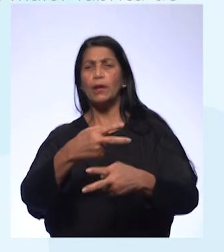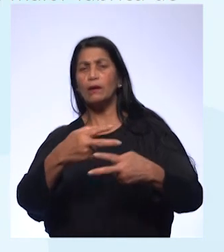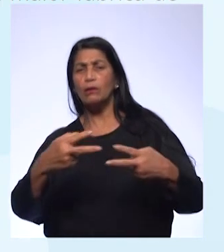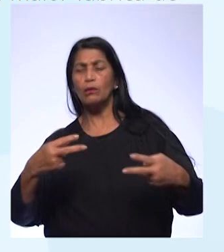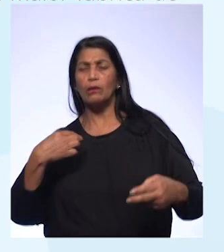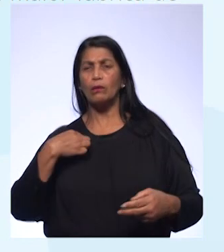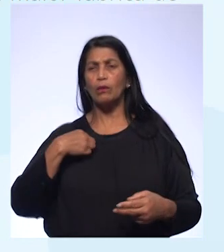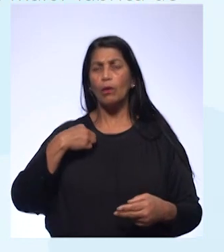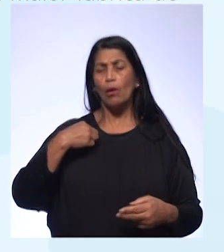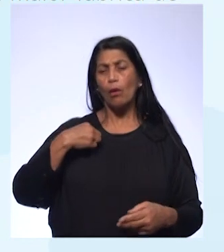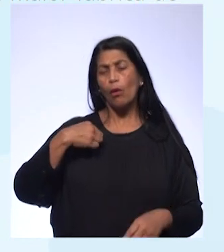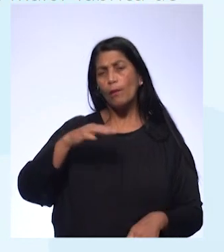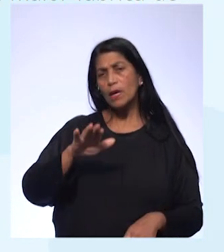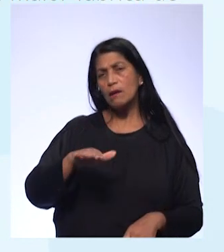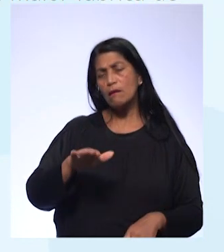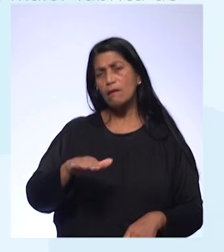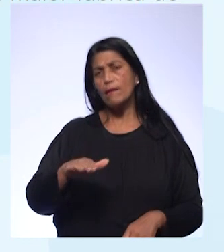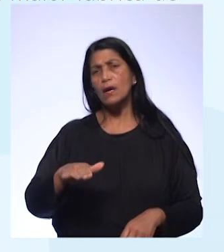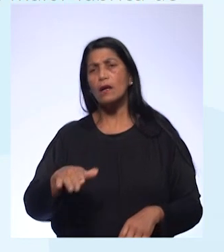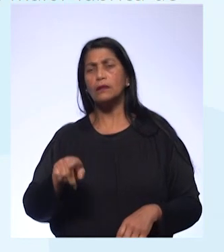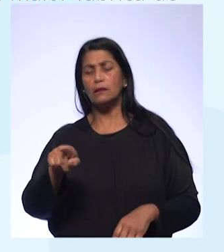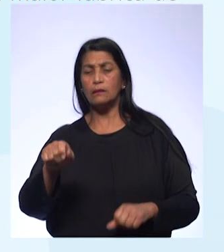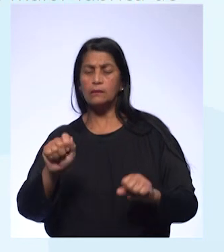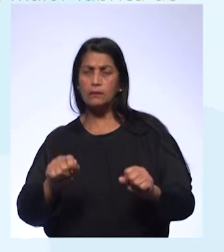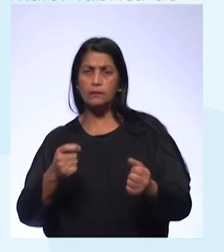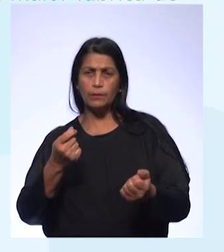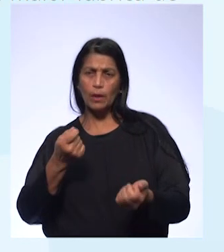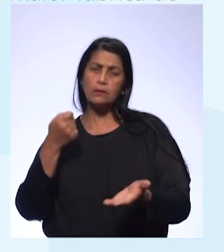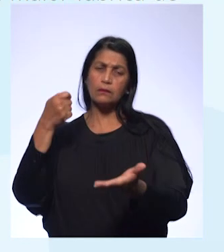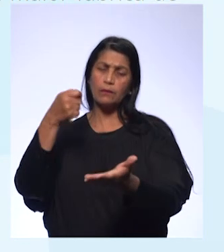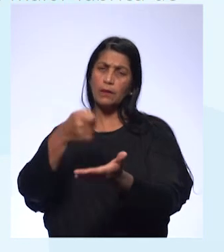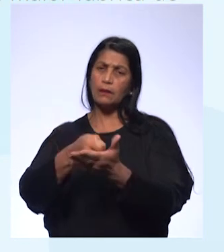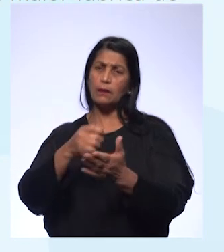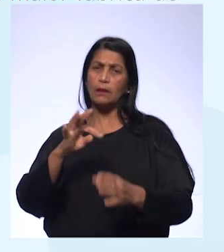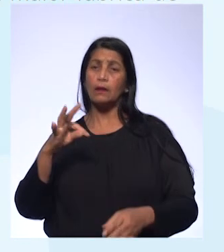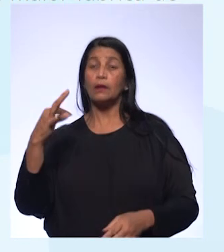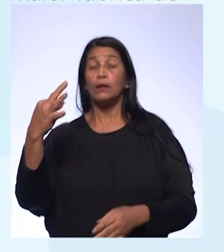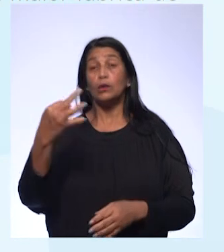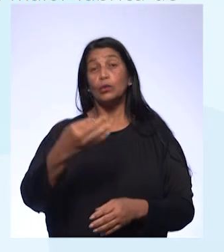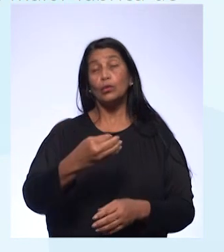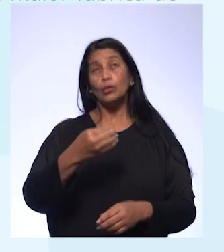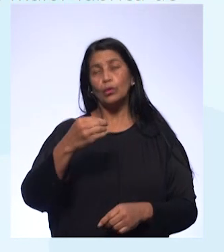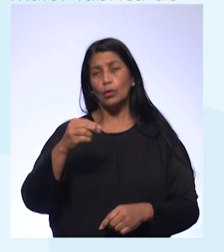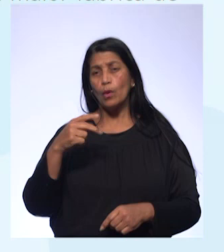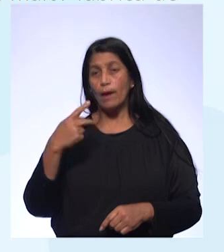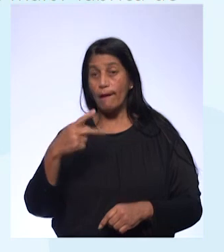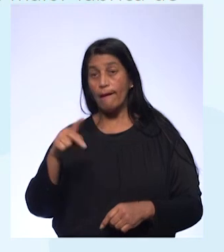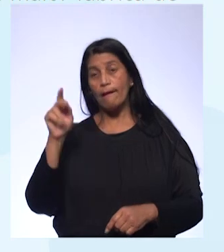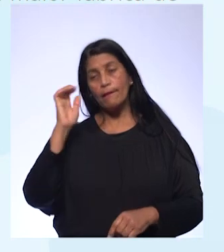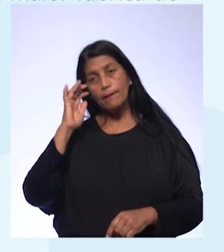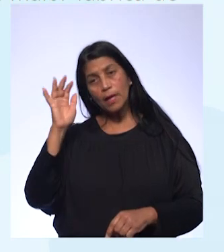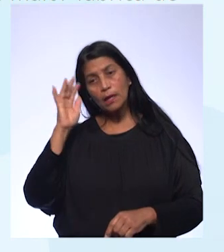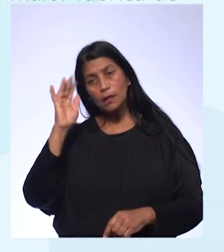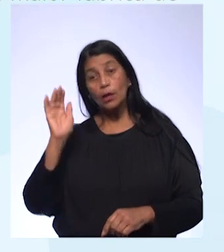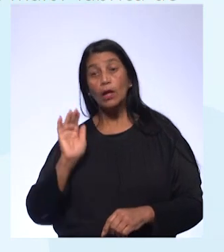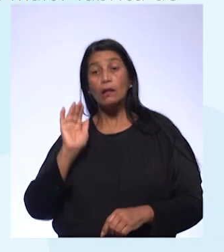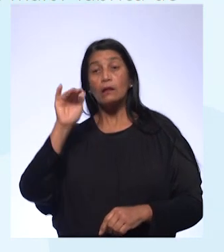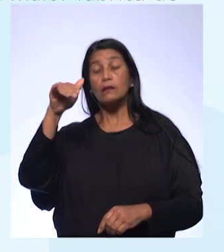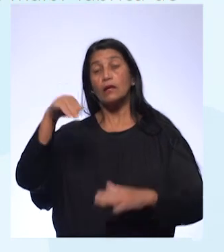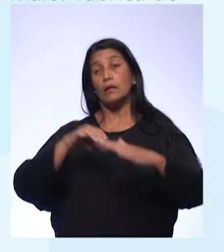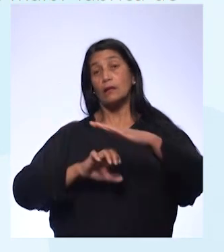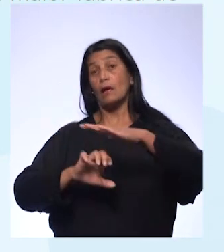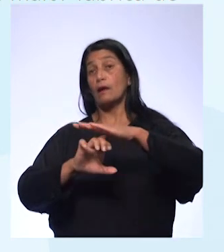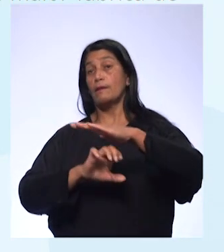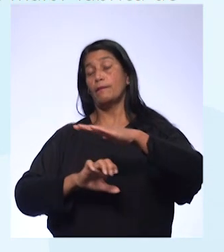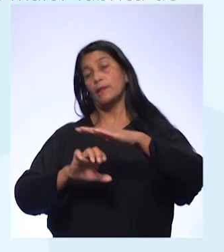com um preço acessível, que eles possam pagar. Tudo isso o Robert Owen implementou na empresa